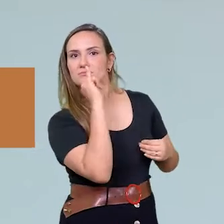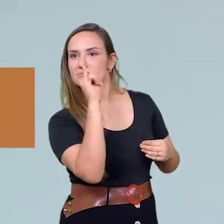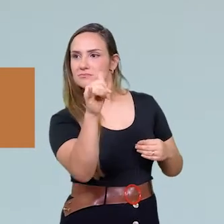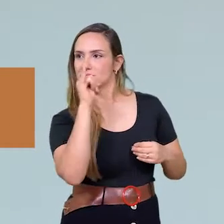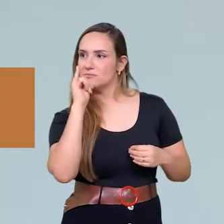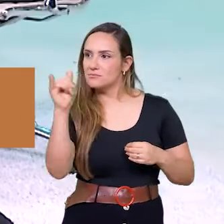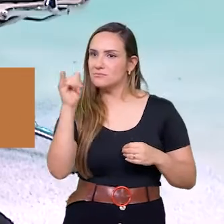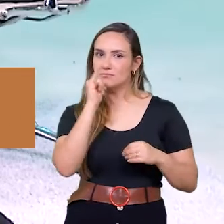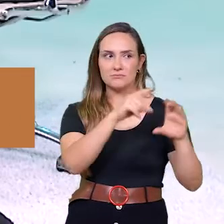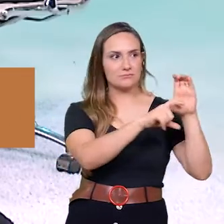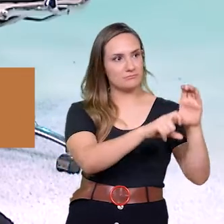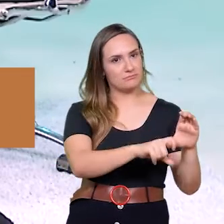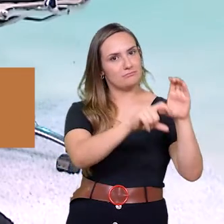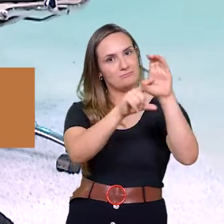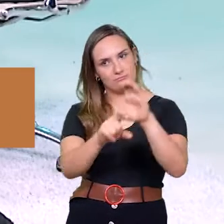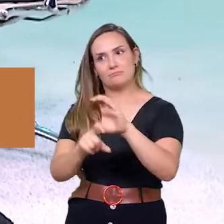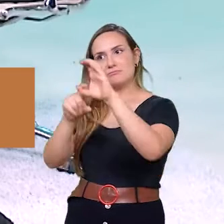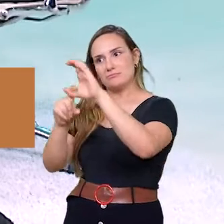notificar e